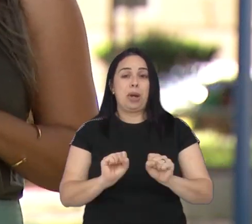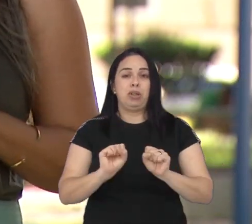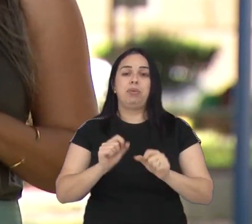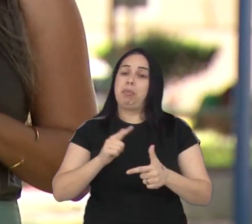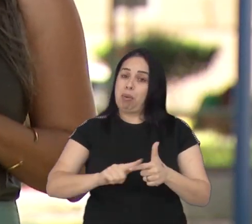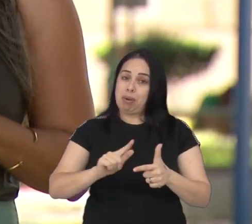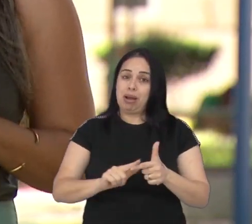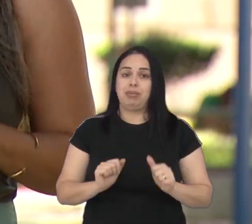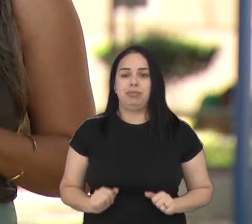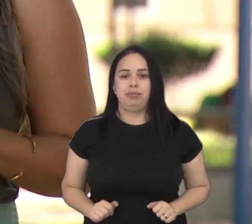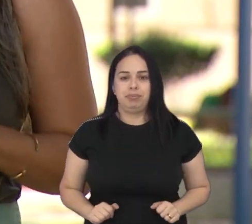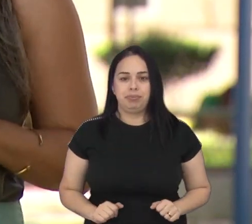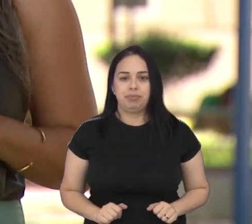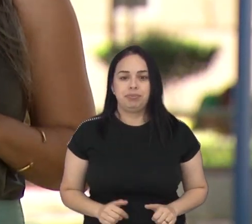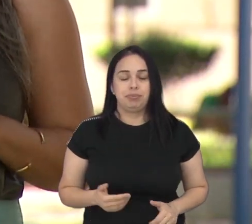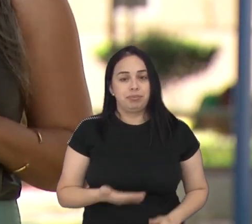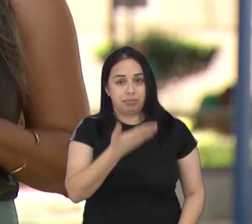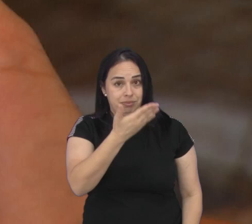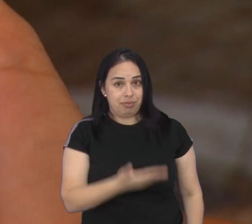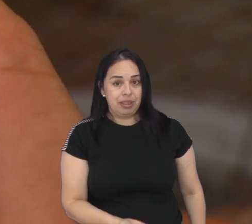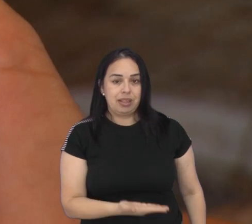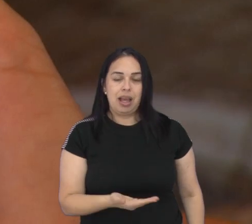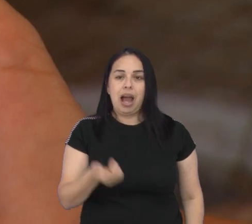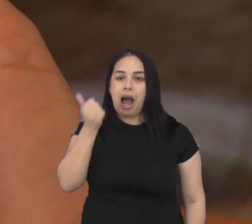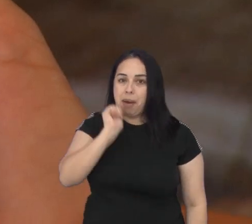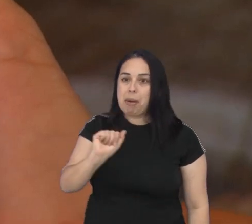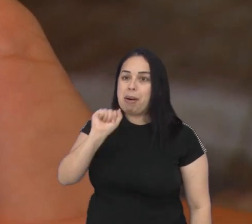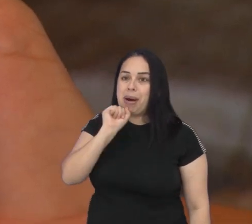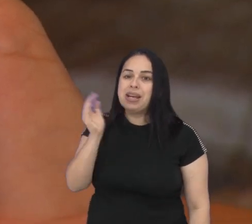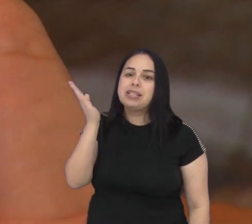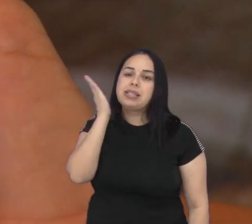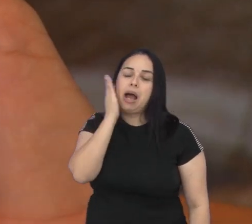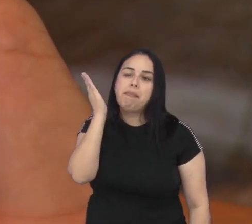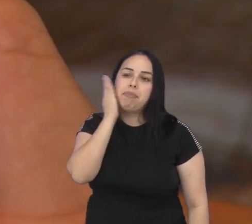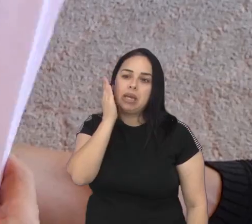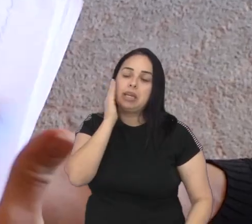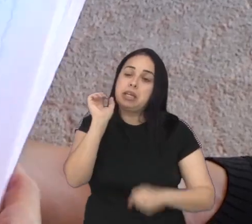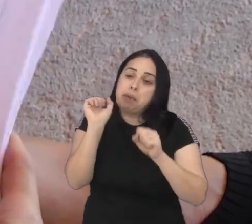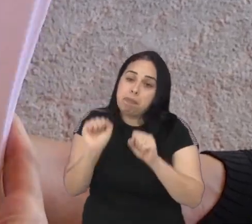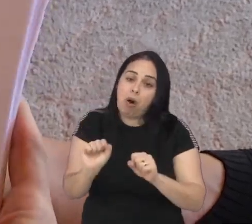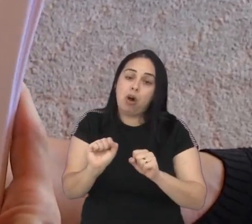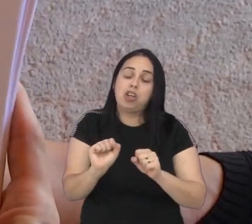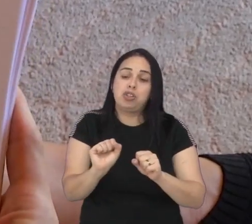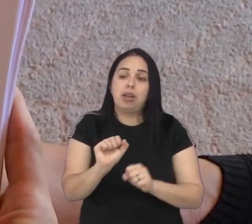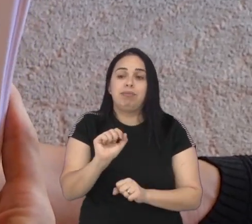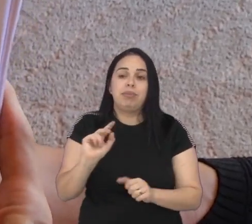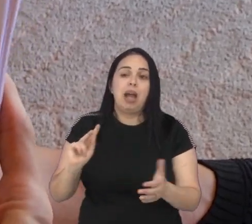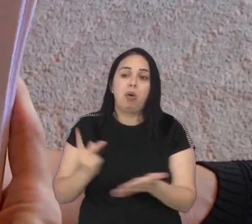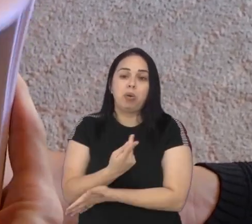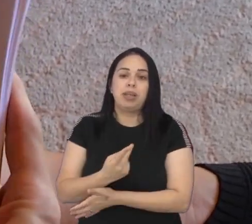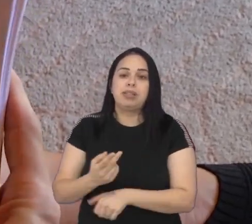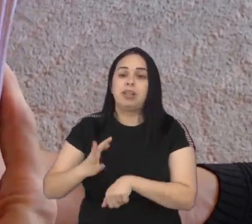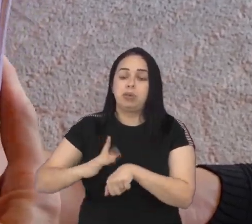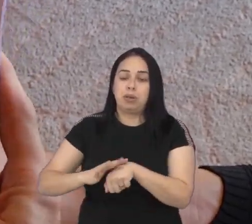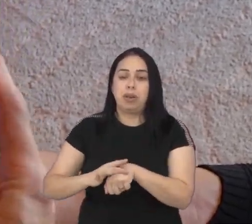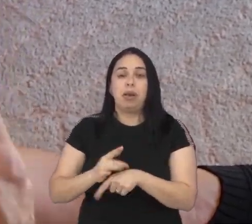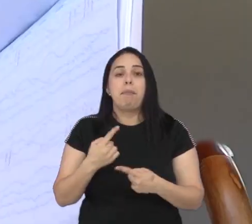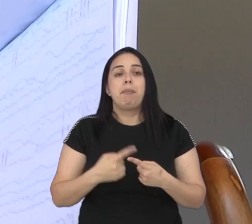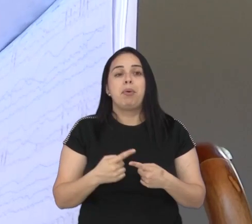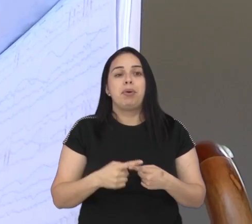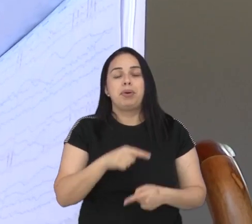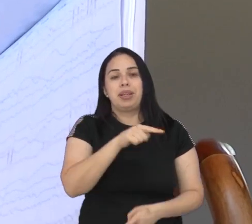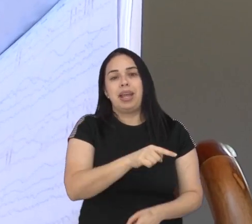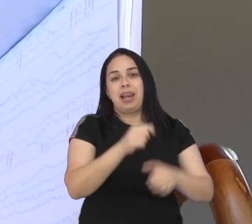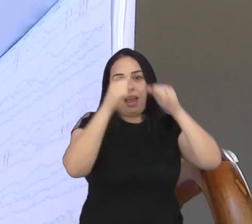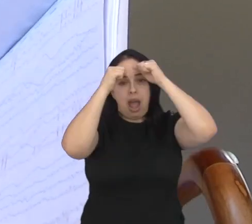até condições genéticas. No caso do Henrique, a mãe sabia que havia uma chance da doença aparecer,